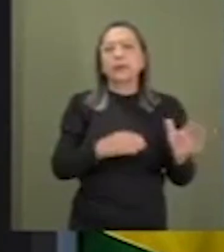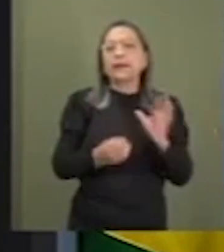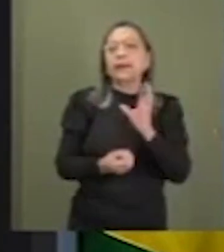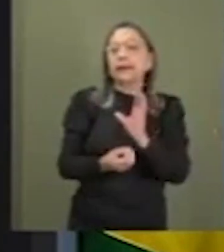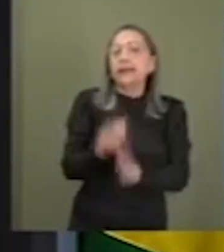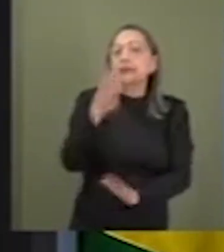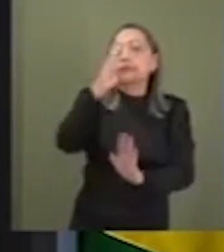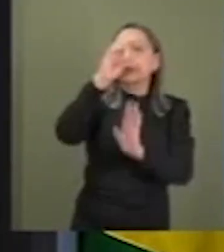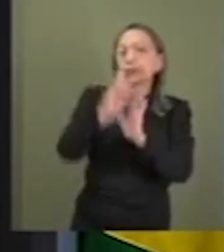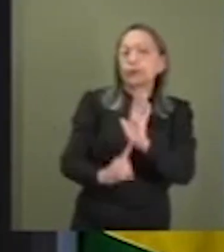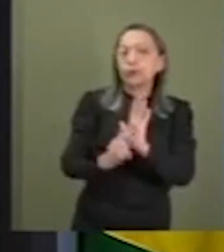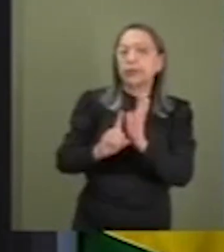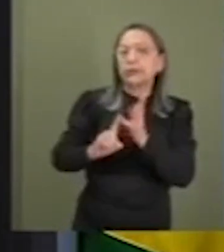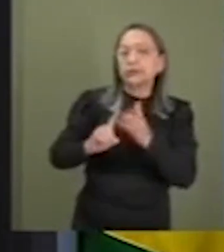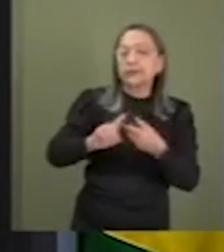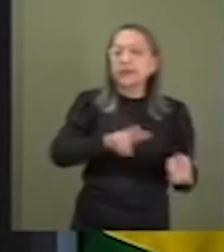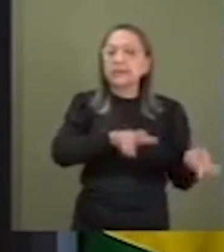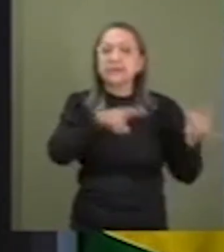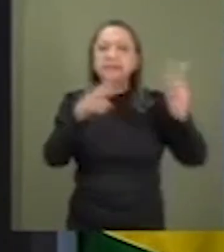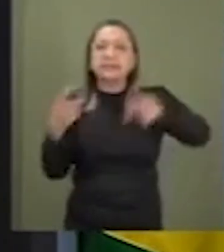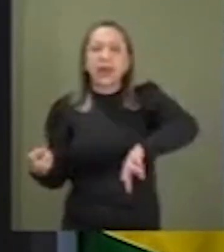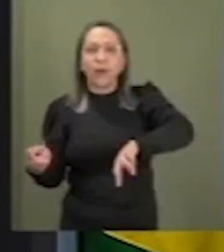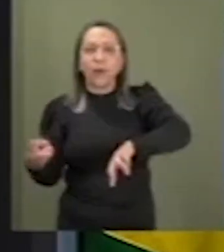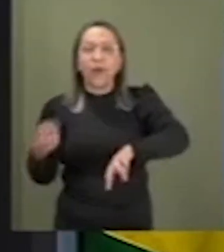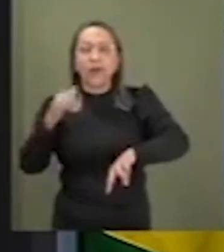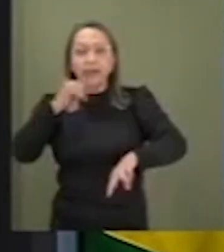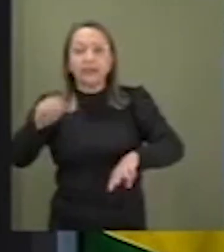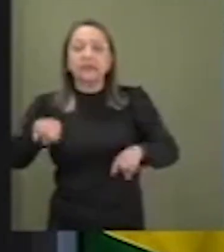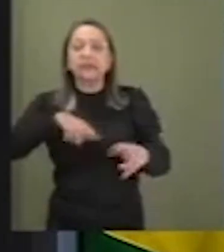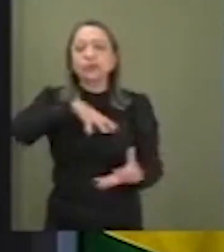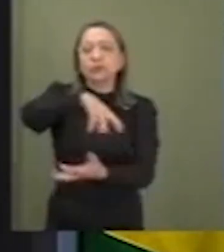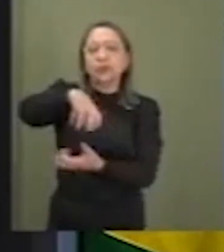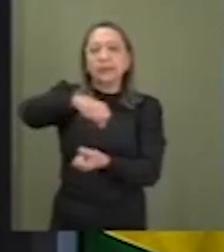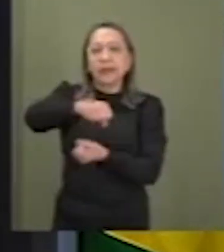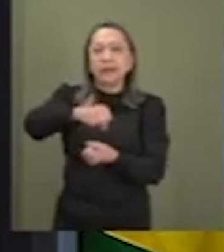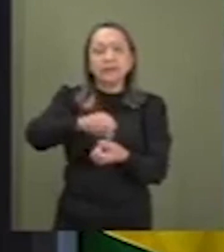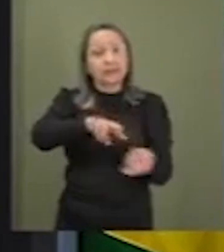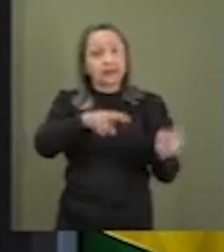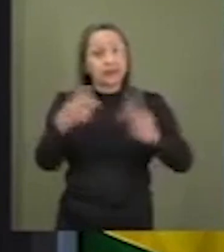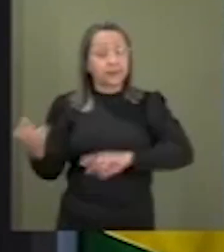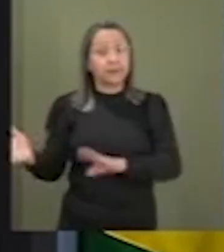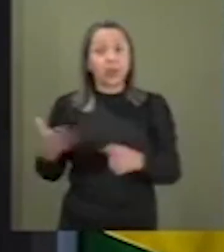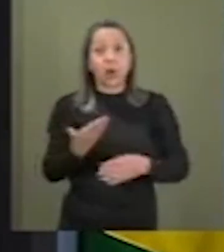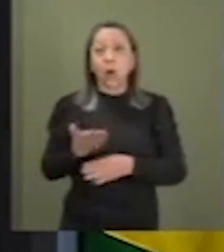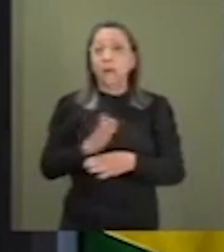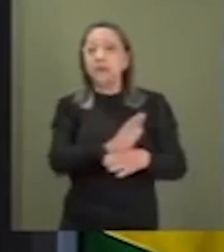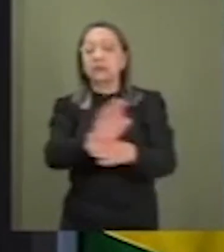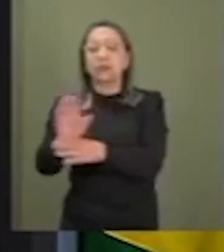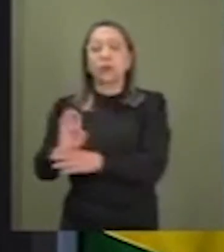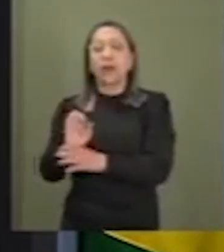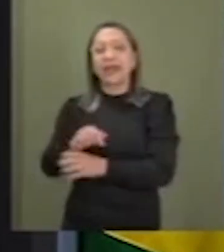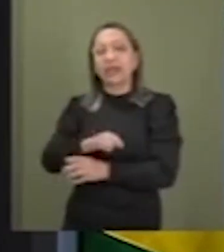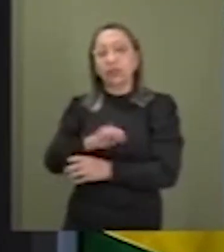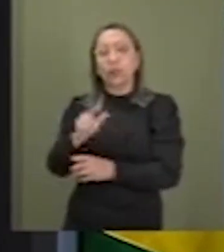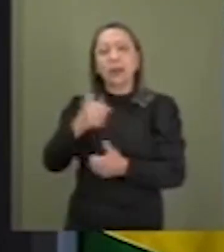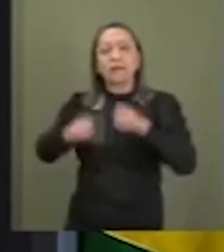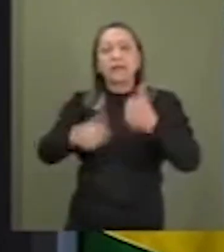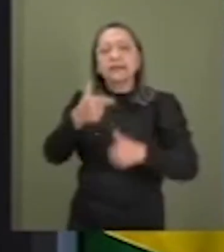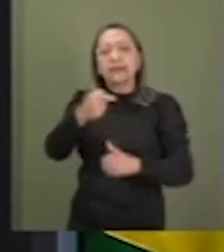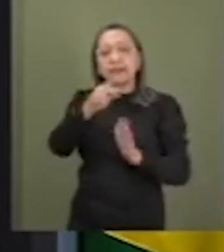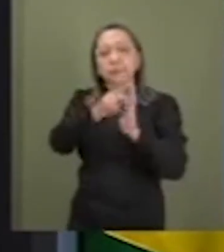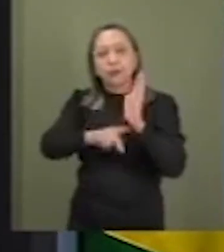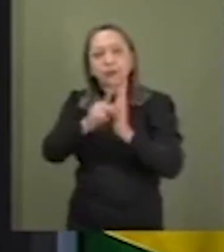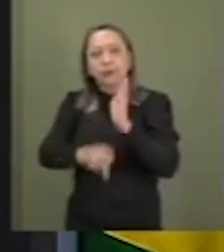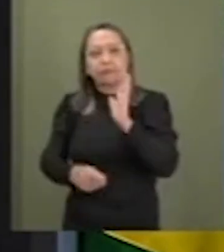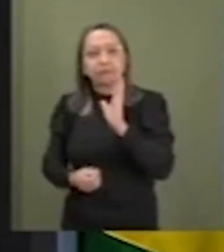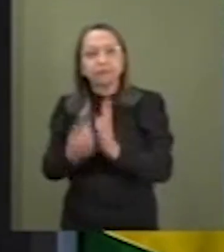da Diretoria de Transição Energética e Sustentabilidade. Cooperação com a Equinor para avaliar 7 projetos de geração